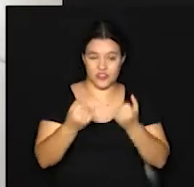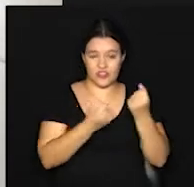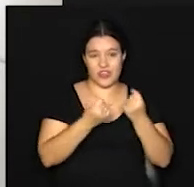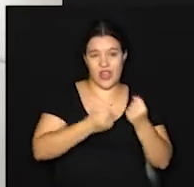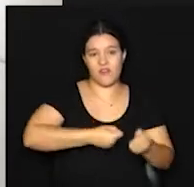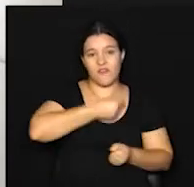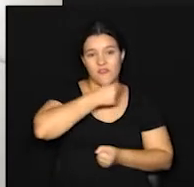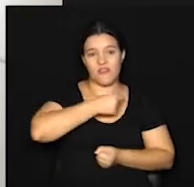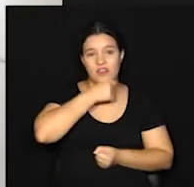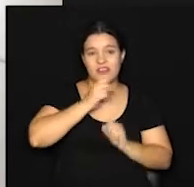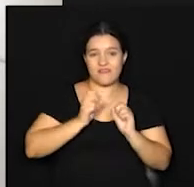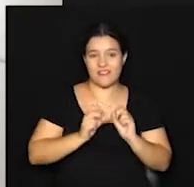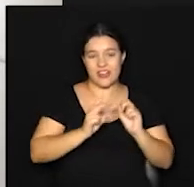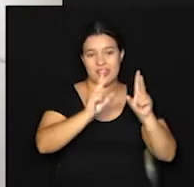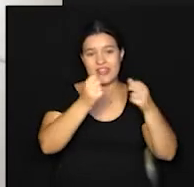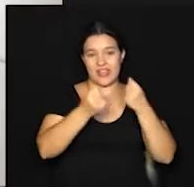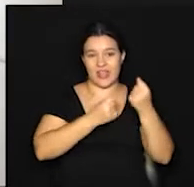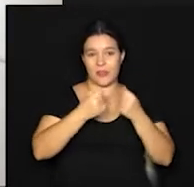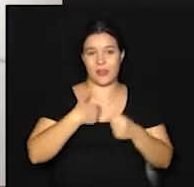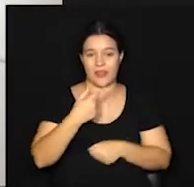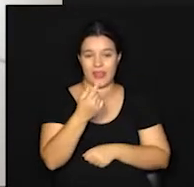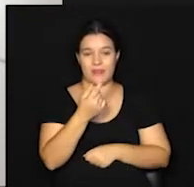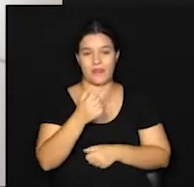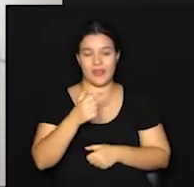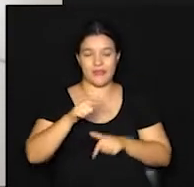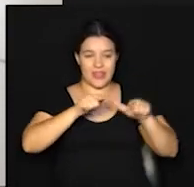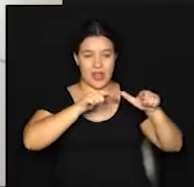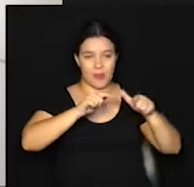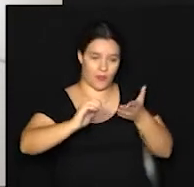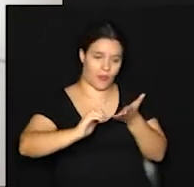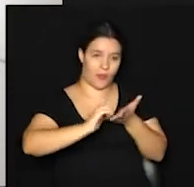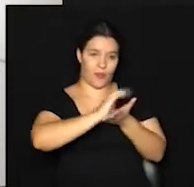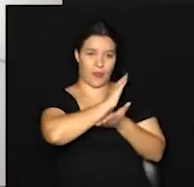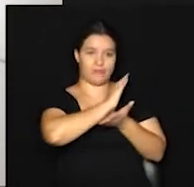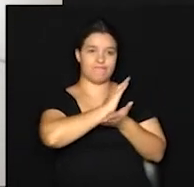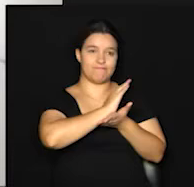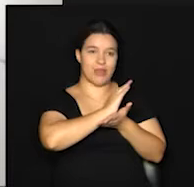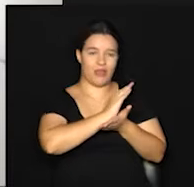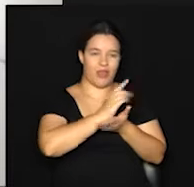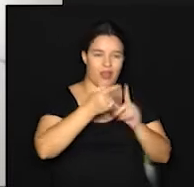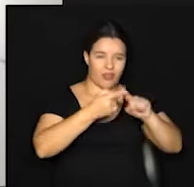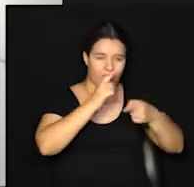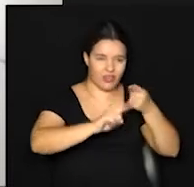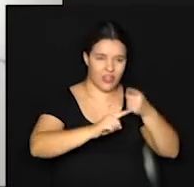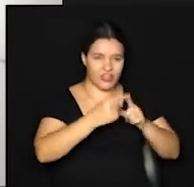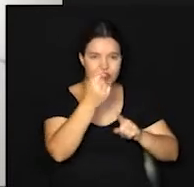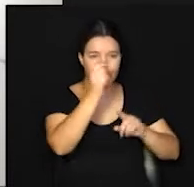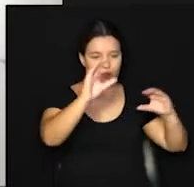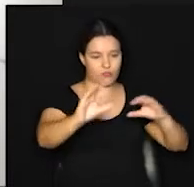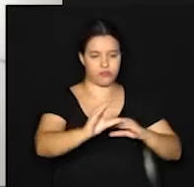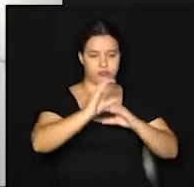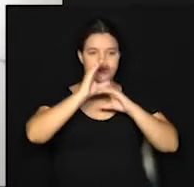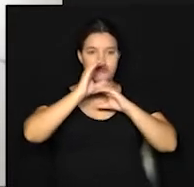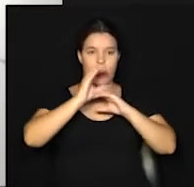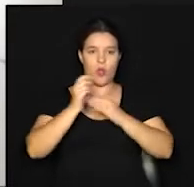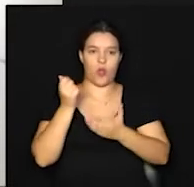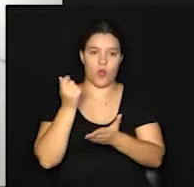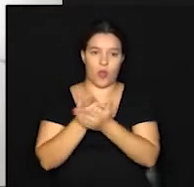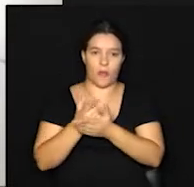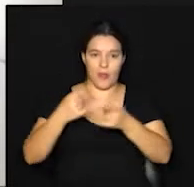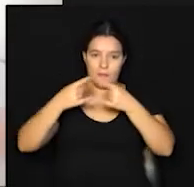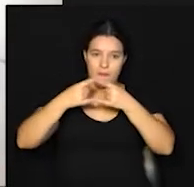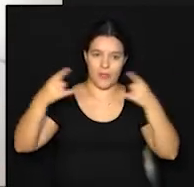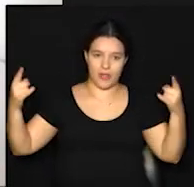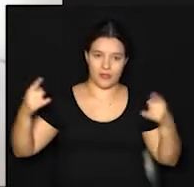aí eu vendi esse carro, eu pedi as contas no meu trabalho, a gente fez um acerto, com esse dinheiro eu comprei as passagens e